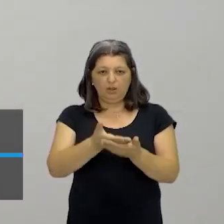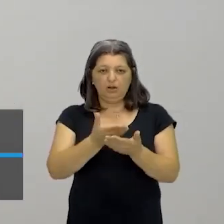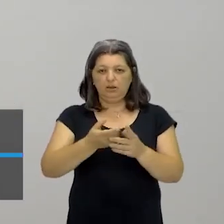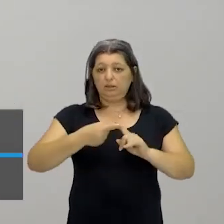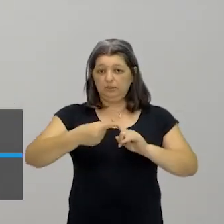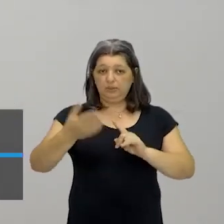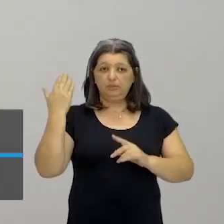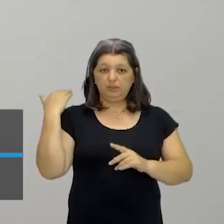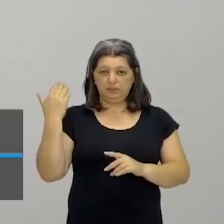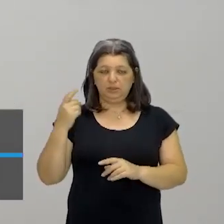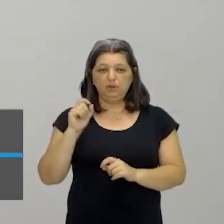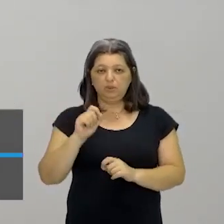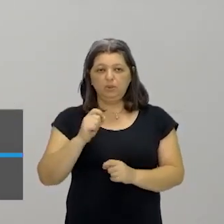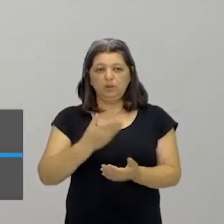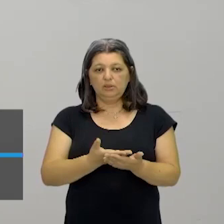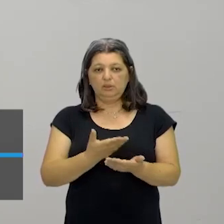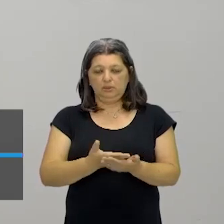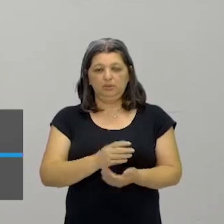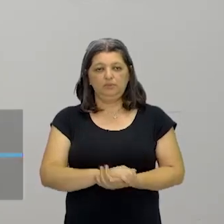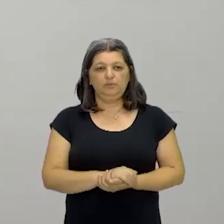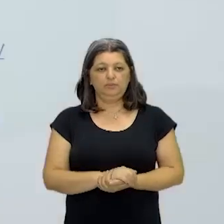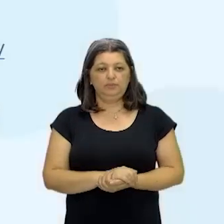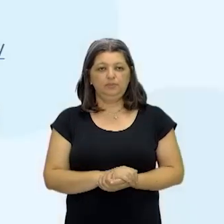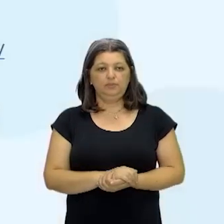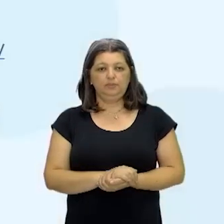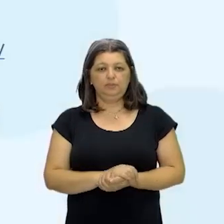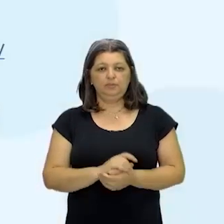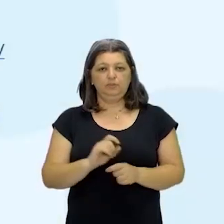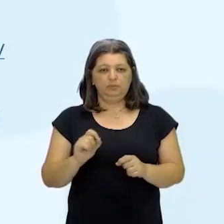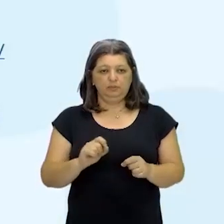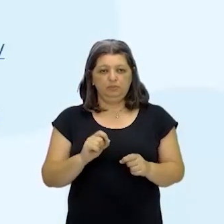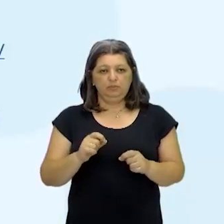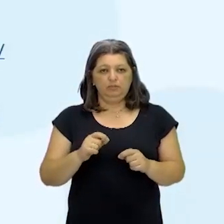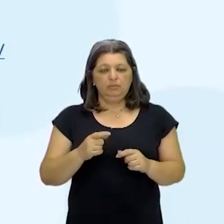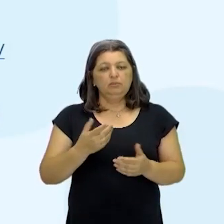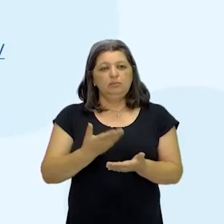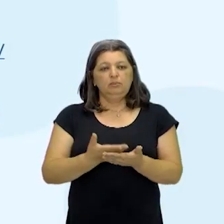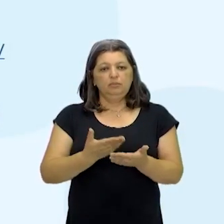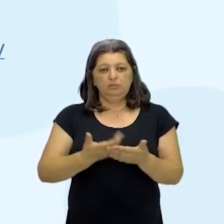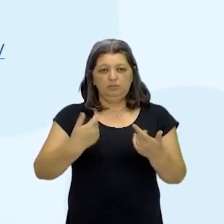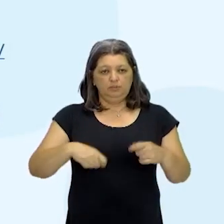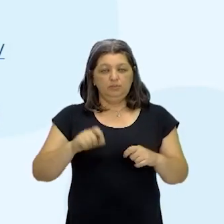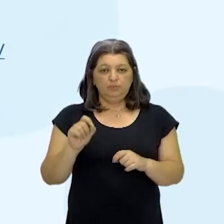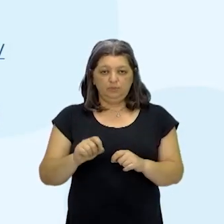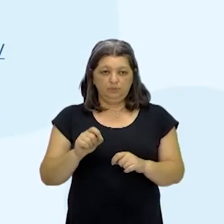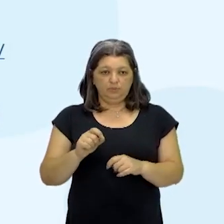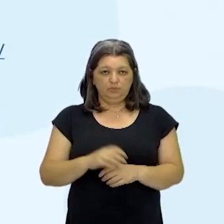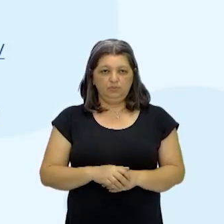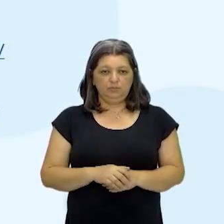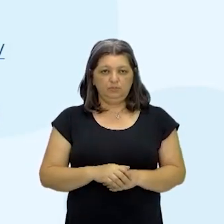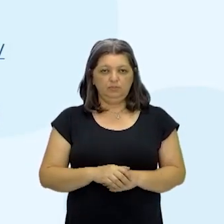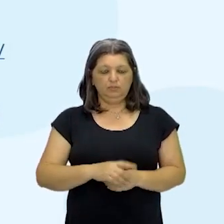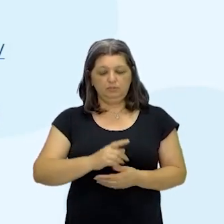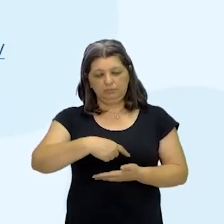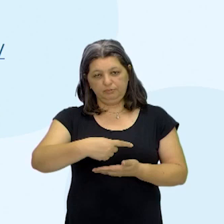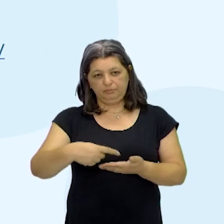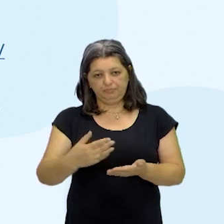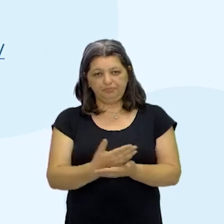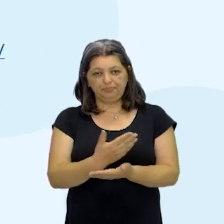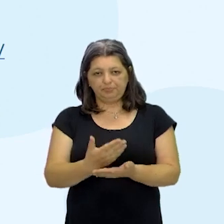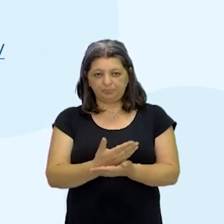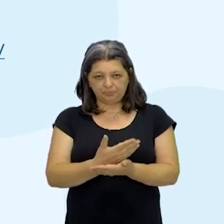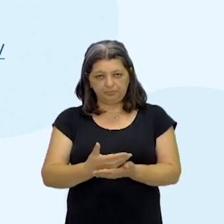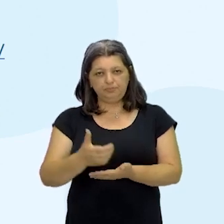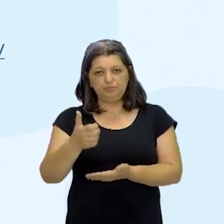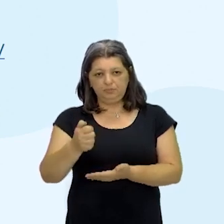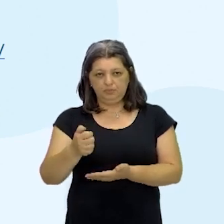para poder ver o que nós vimos. And for this class you will need... Para esta aula você irá precisar... Your notebook. O seu caderno. A pen or a